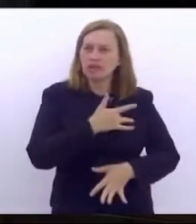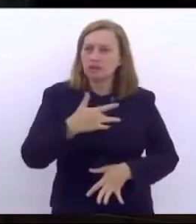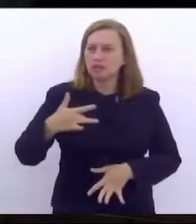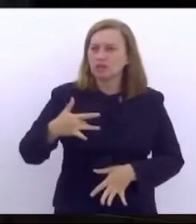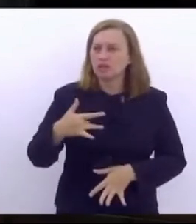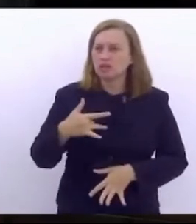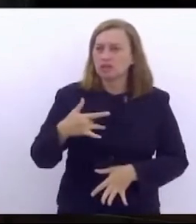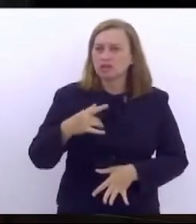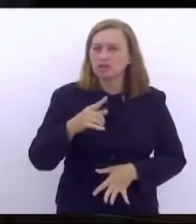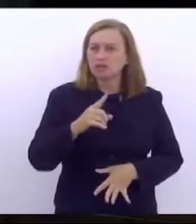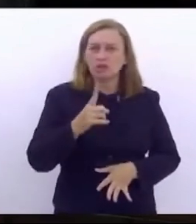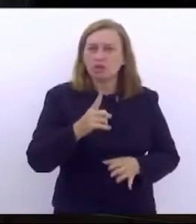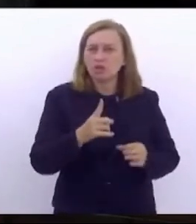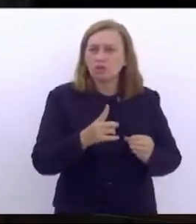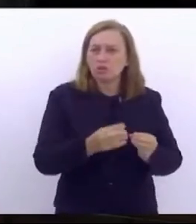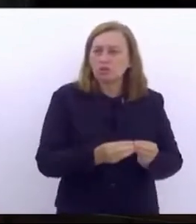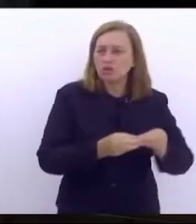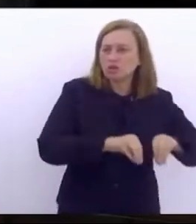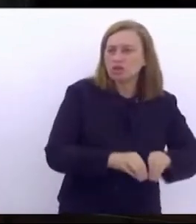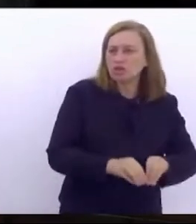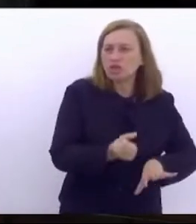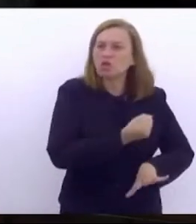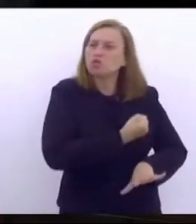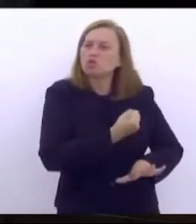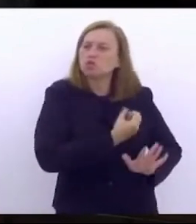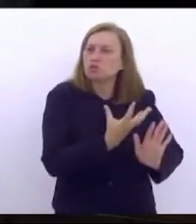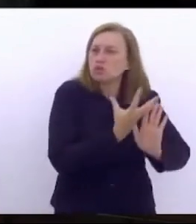número de abortos. Ao contrário,